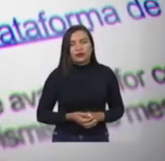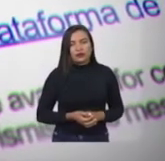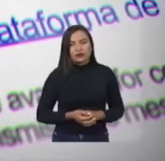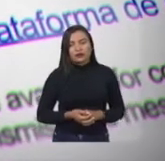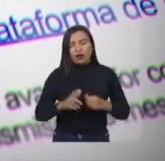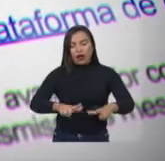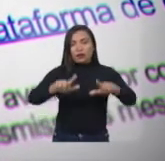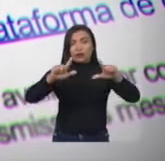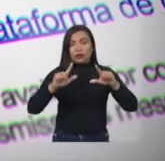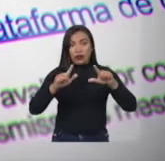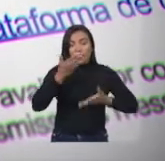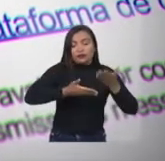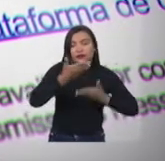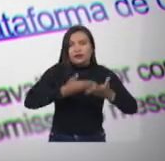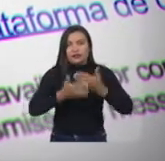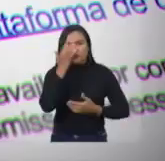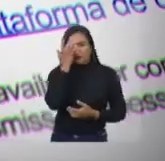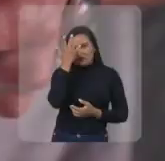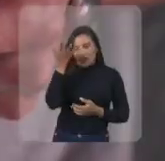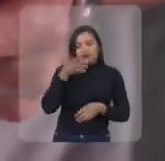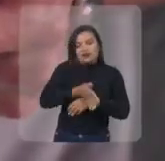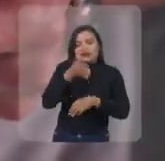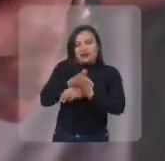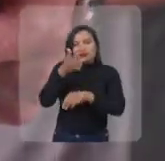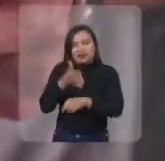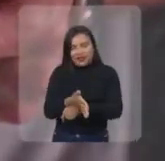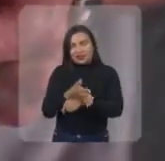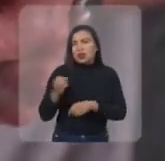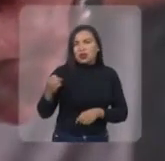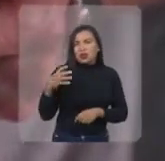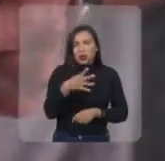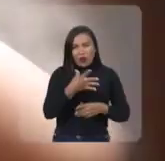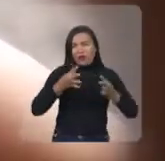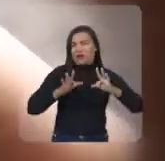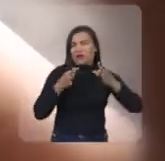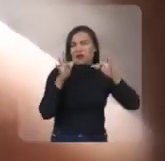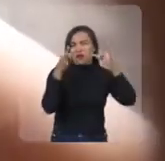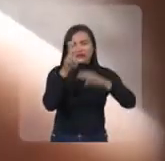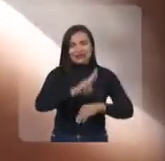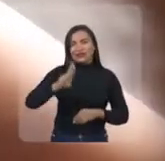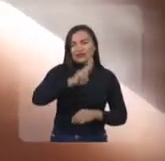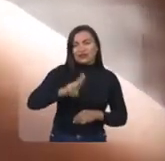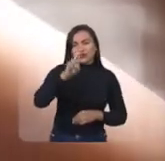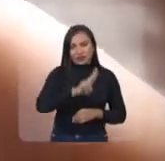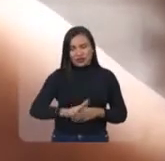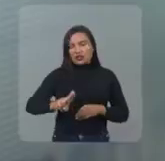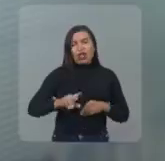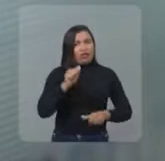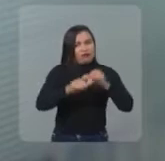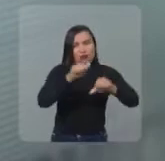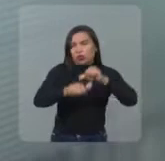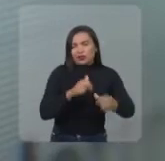Uma plataforma interativa e de fácil acesso, inovadora no uso das tecnologias e atualizada